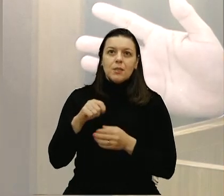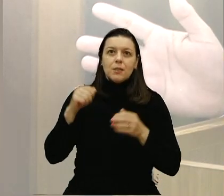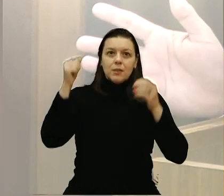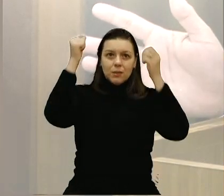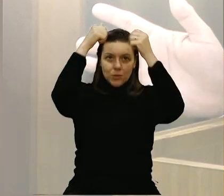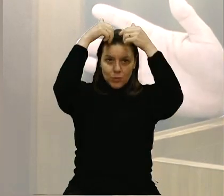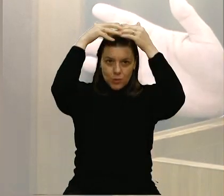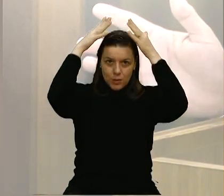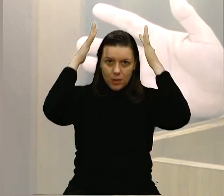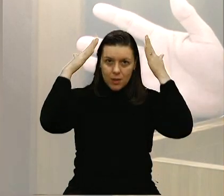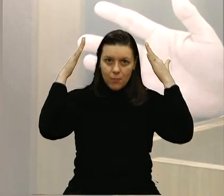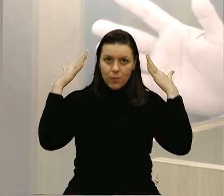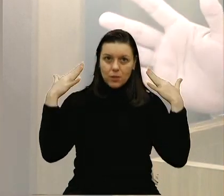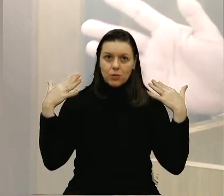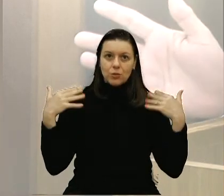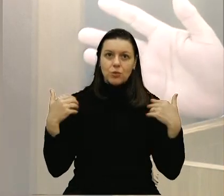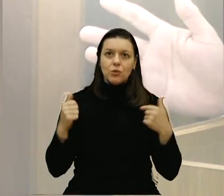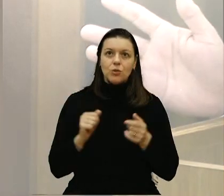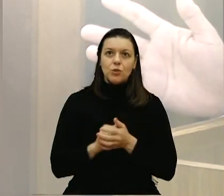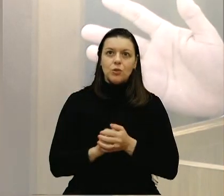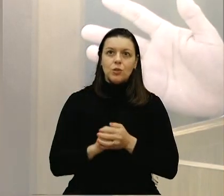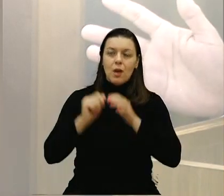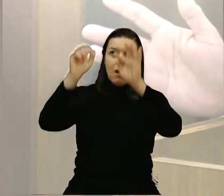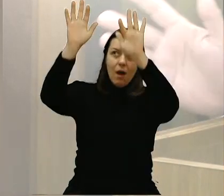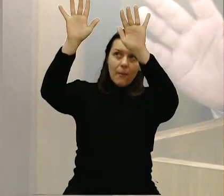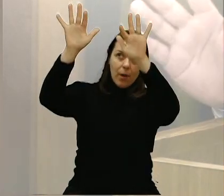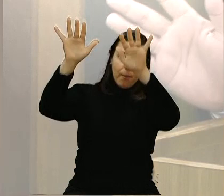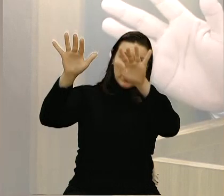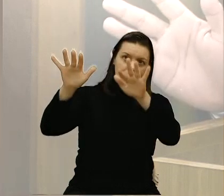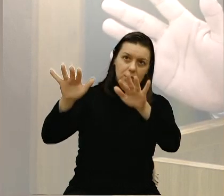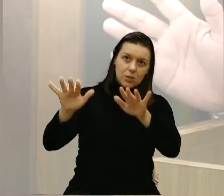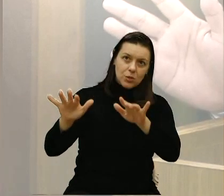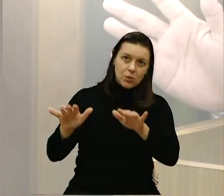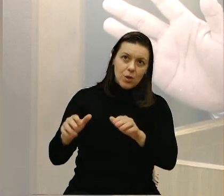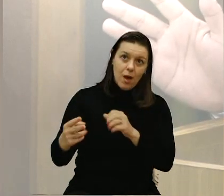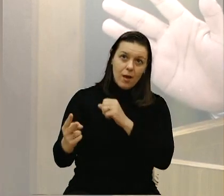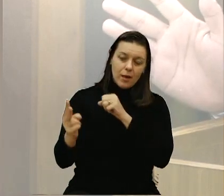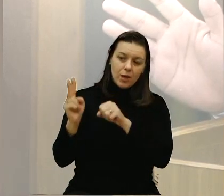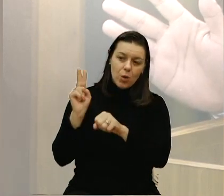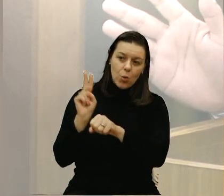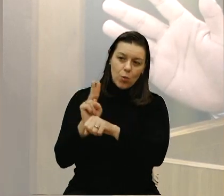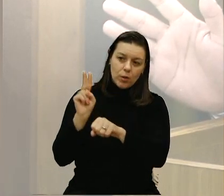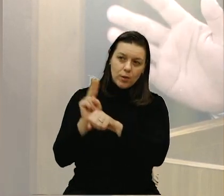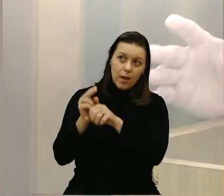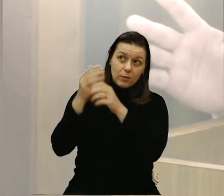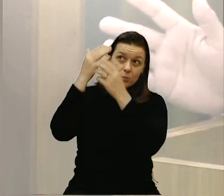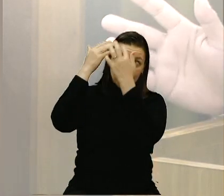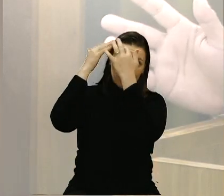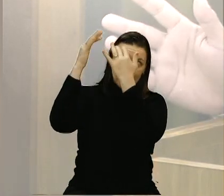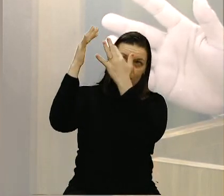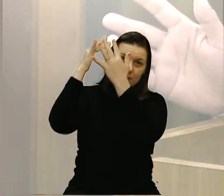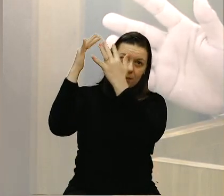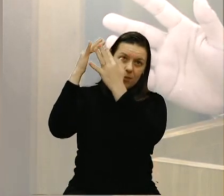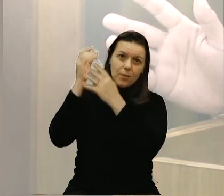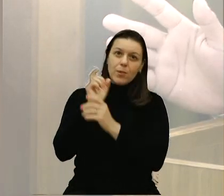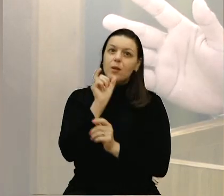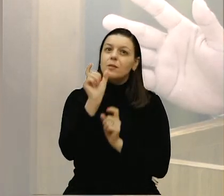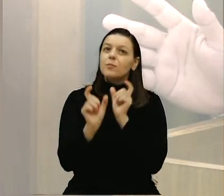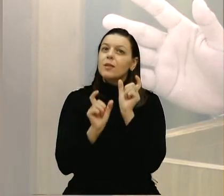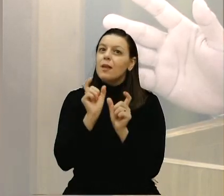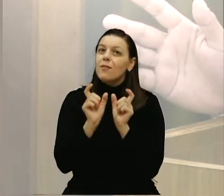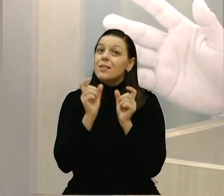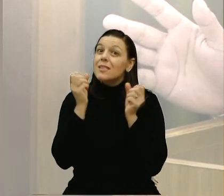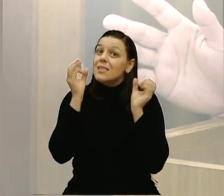Iemanjá me abençoar e cuidar do meu pensamento aqui, para que eu tenha as palavras